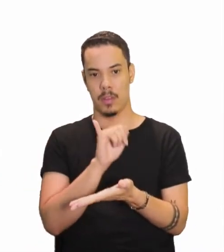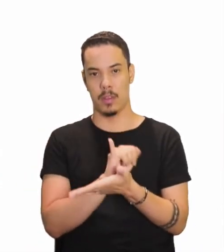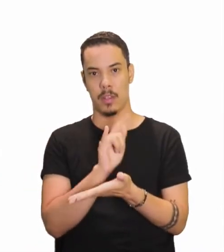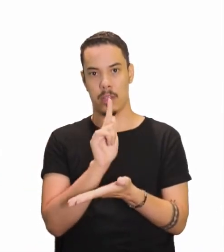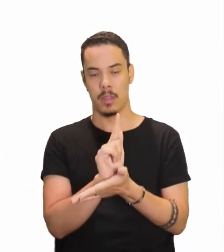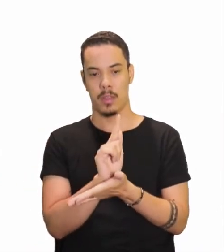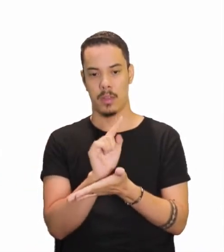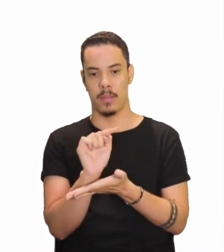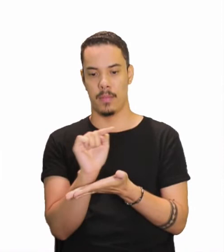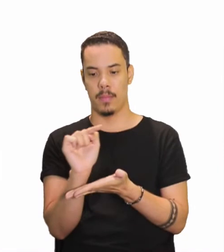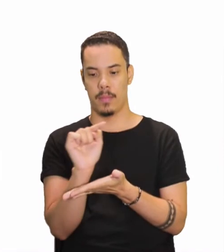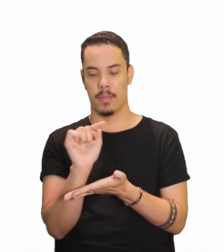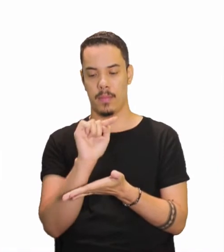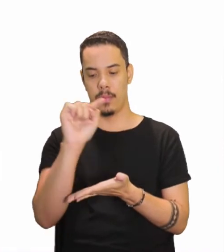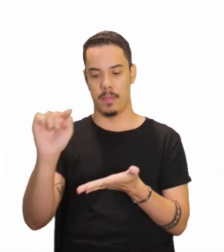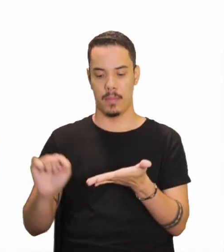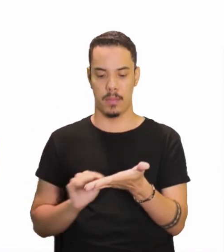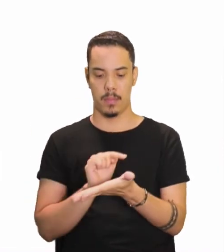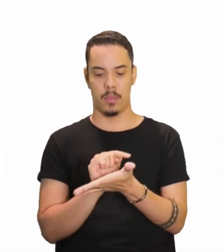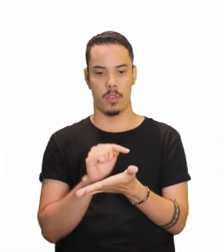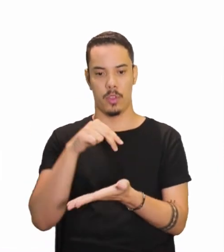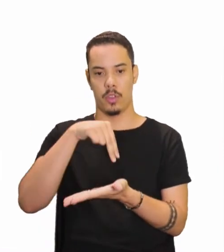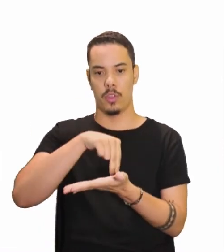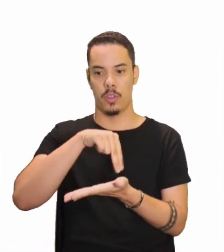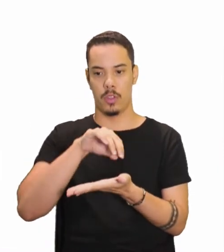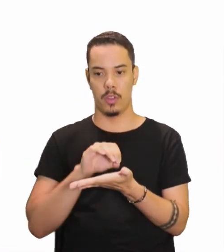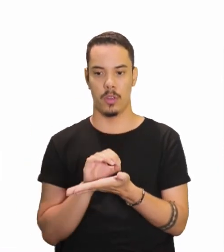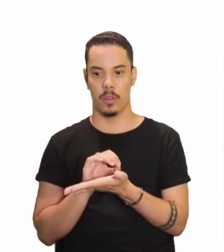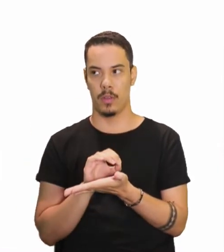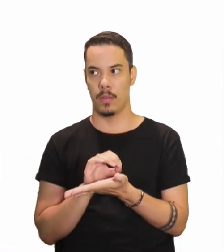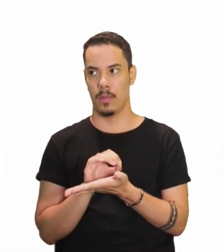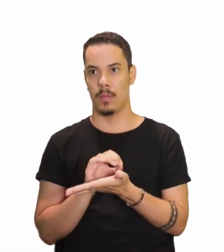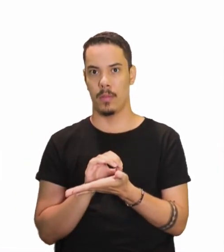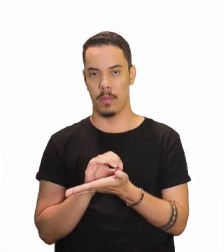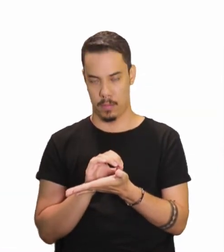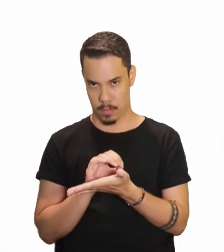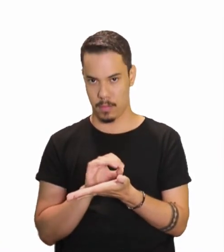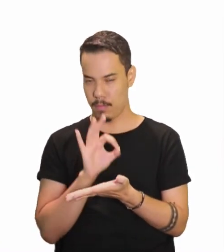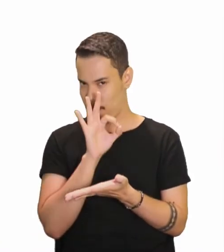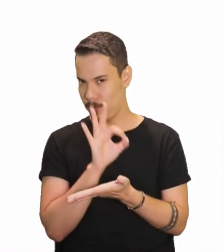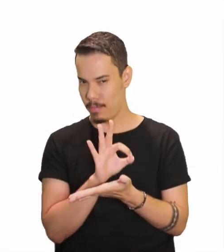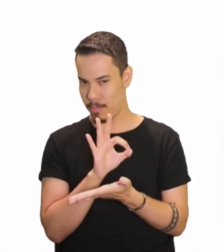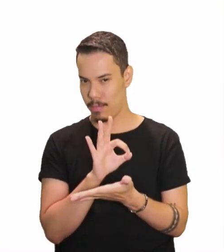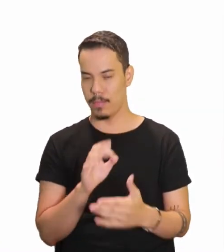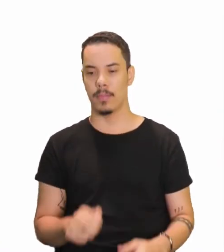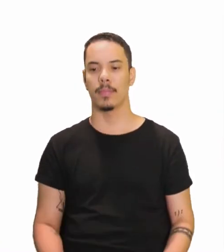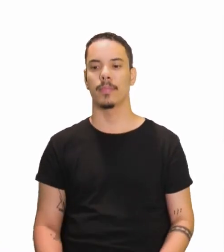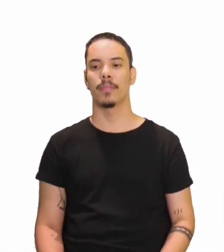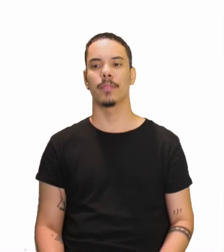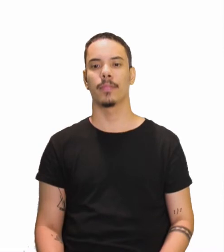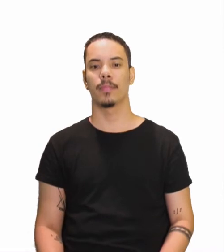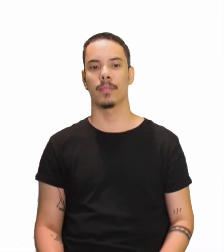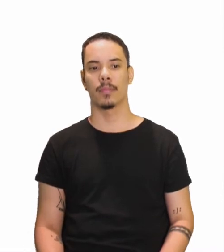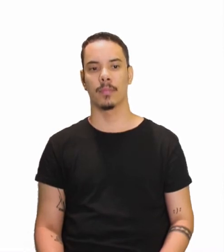dig, tracinho, na outra linha, no, a última sílaba, certo? Exatamente.